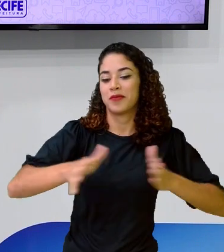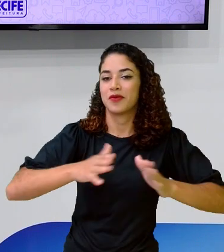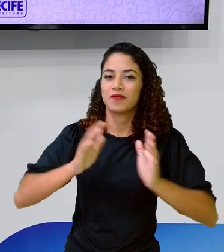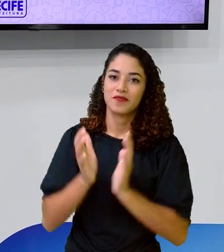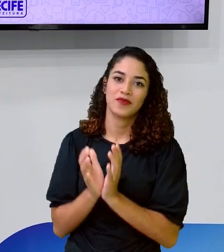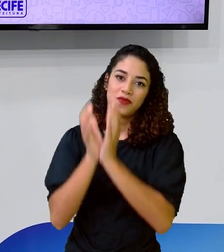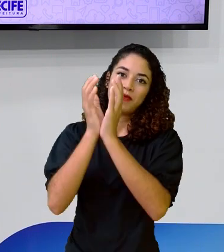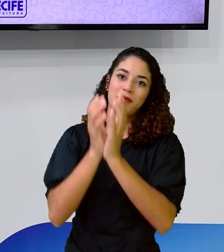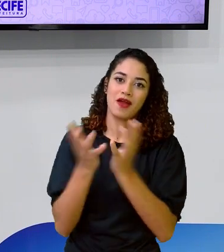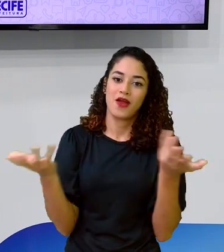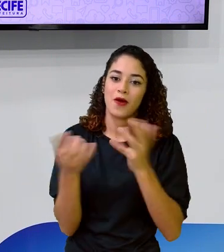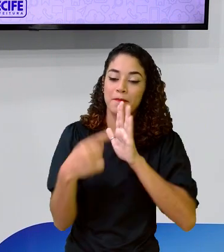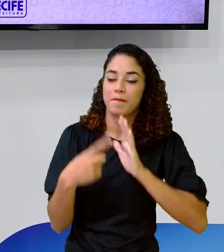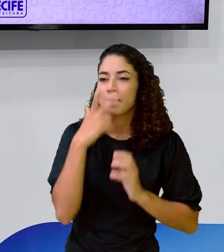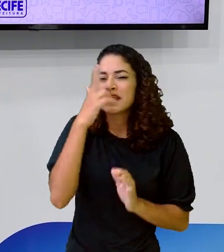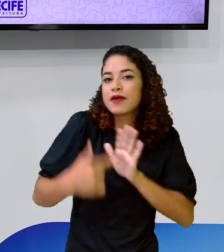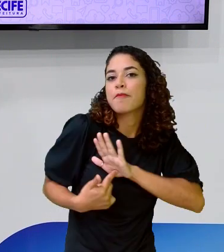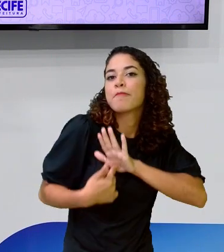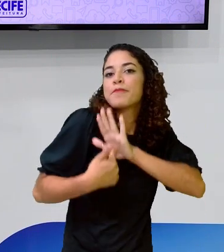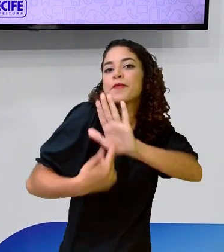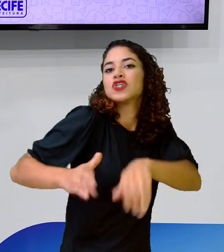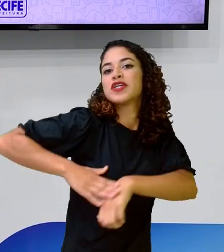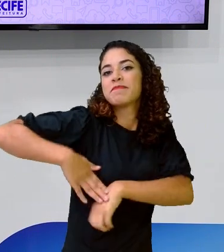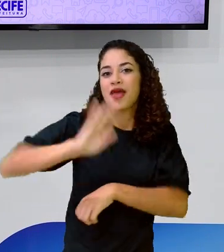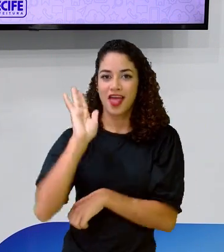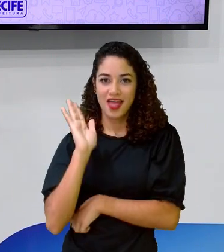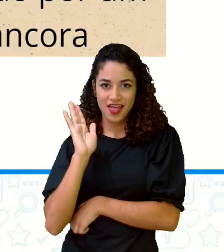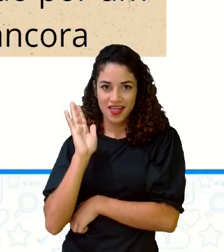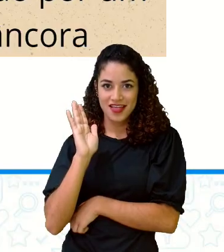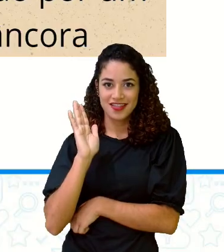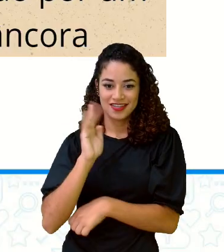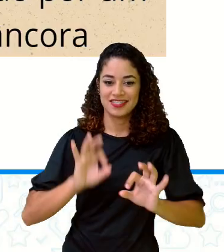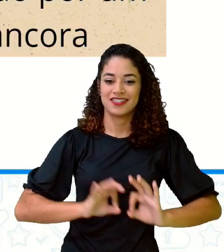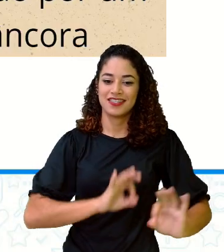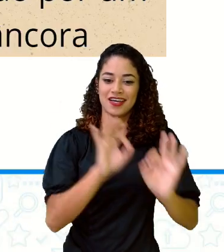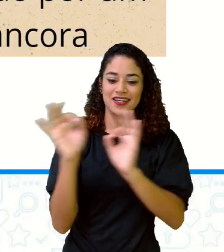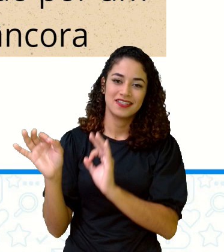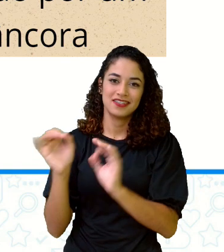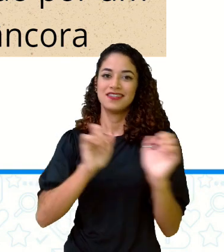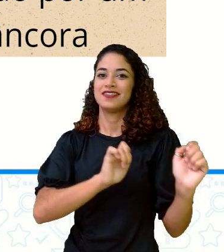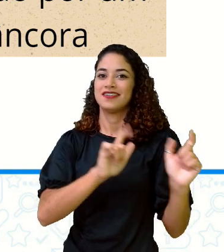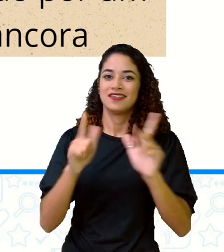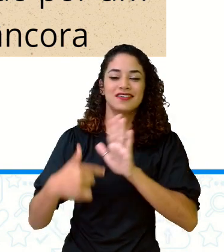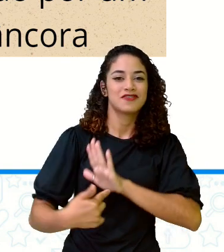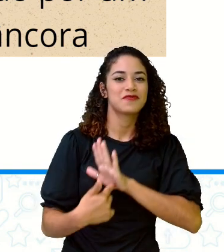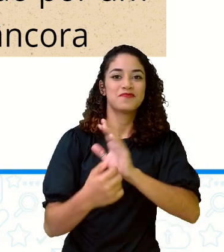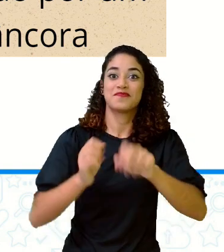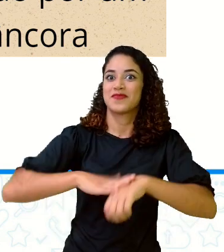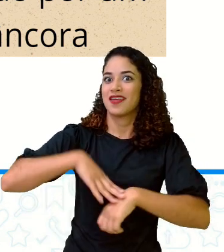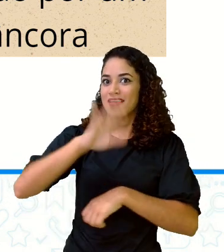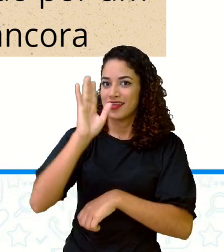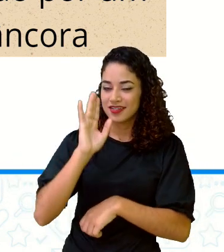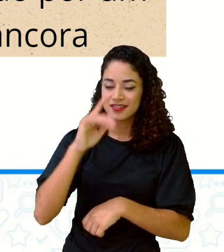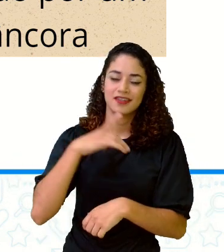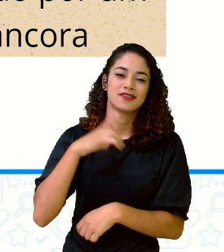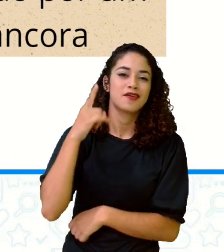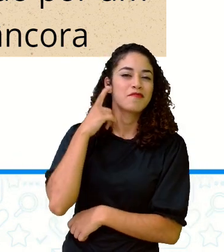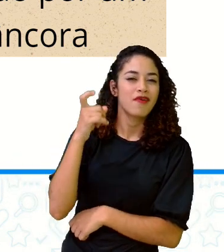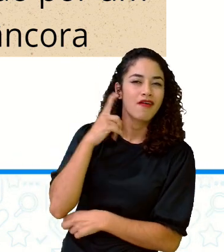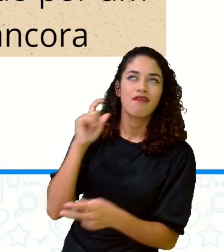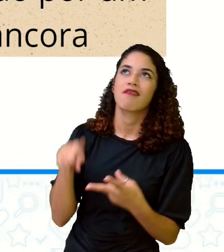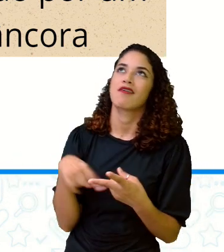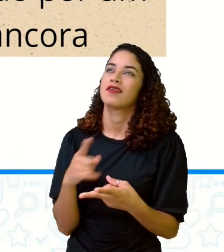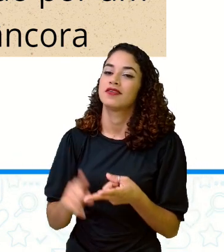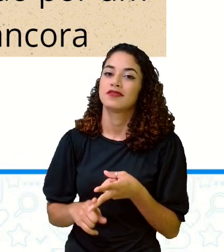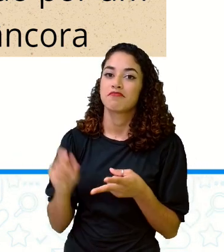mais destaque, digamos assim, mais tempo, de transmissão, utiliza-se, de imagens, sons, geralmente,